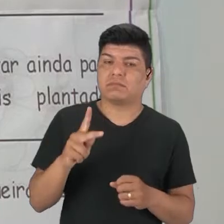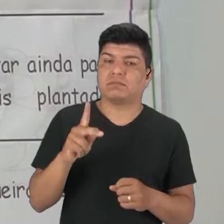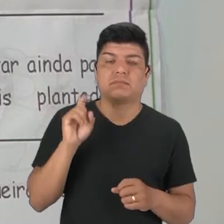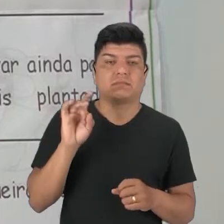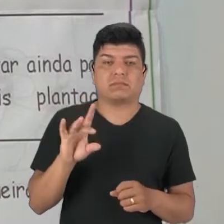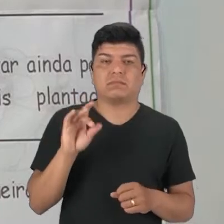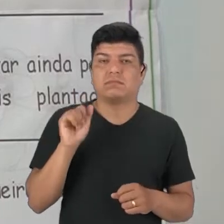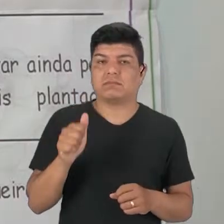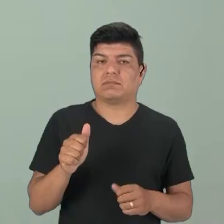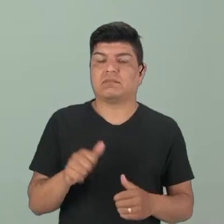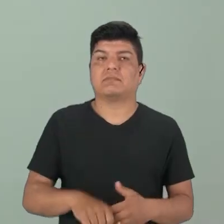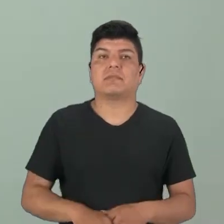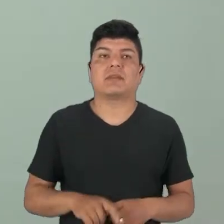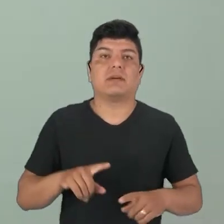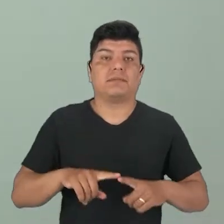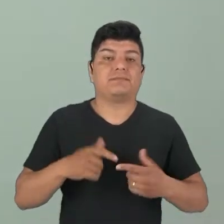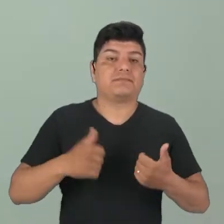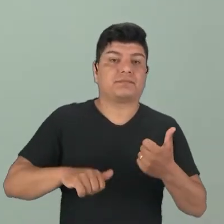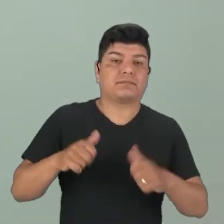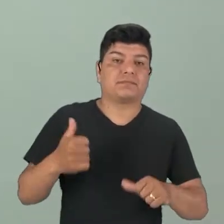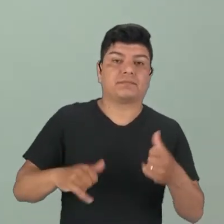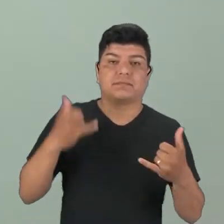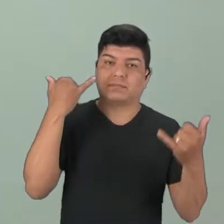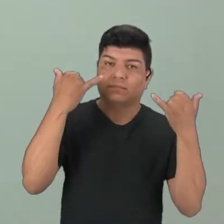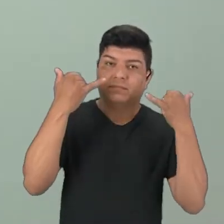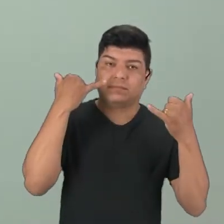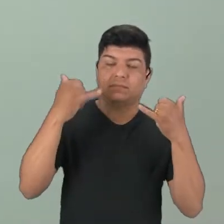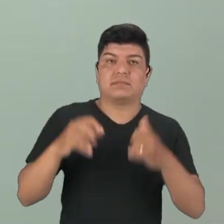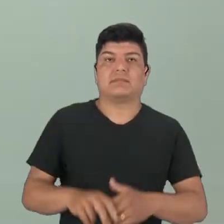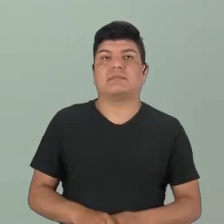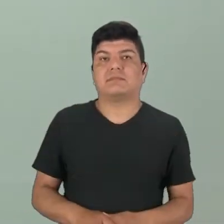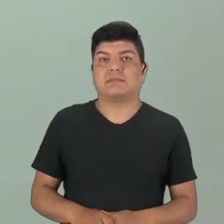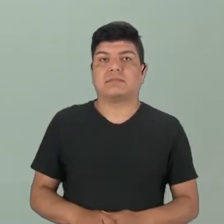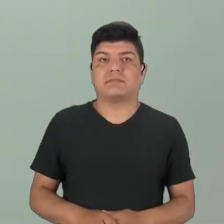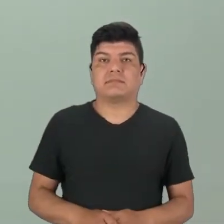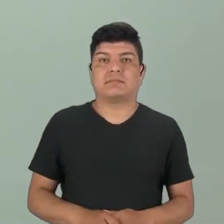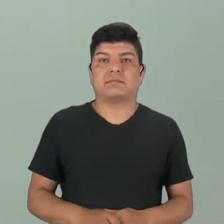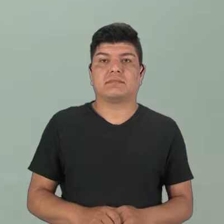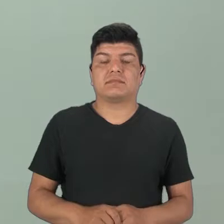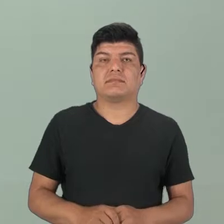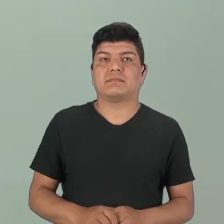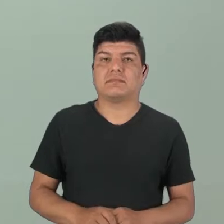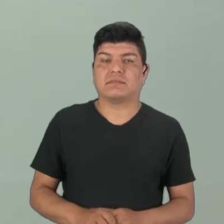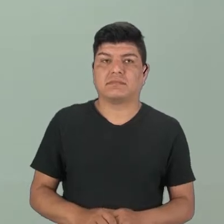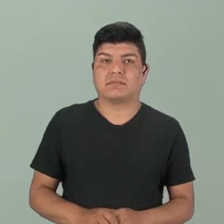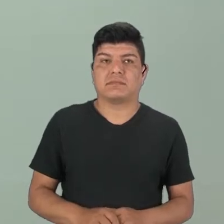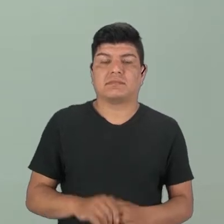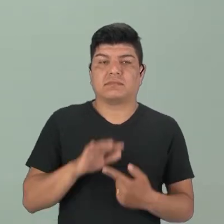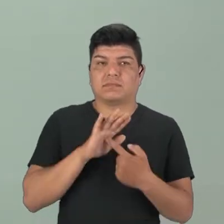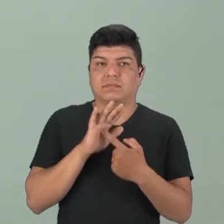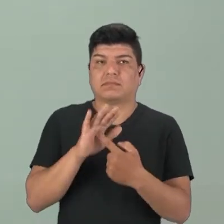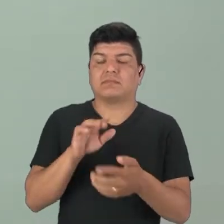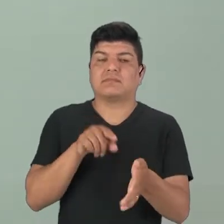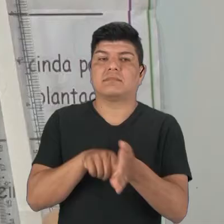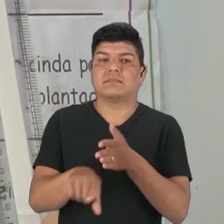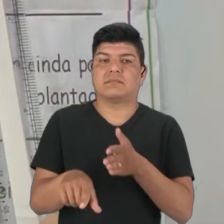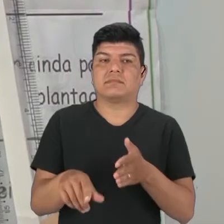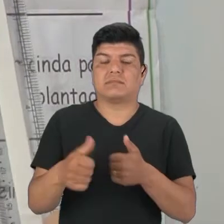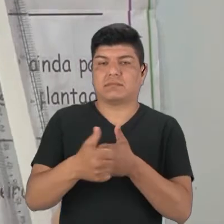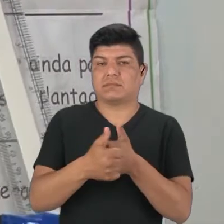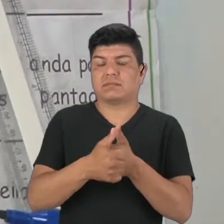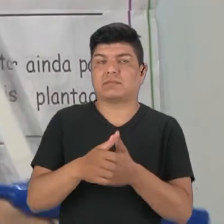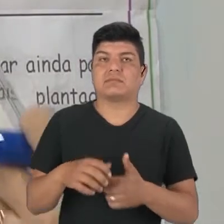vocês saberem. Mas vamos analisar essas informações apresentadas aqui, conforme está sendo perguntado aqui ao